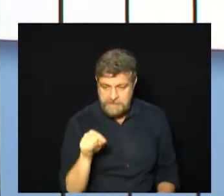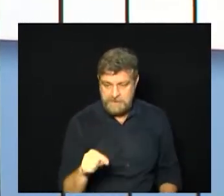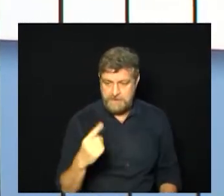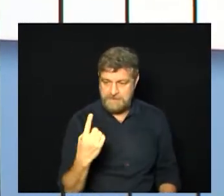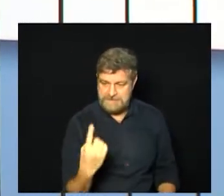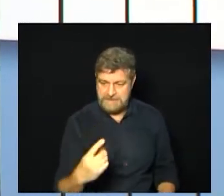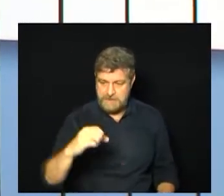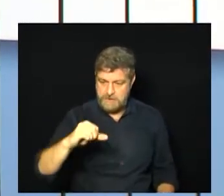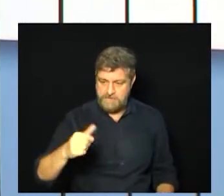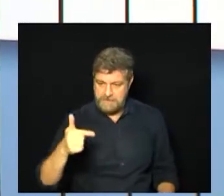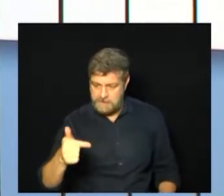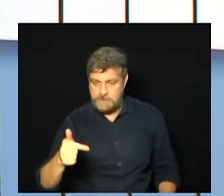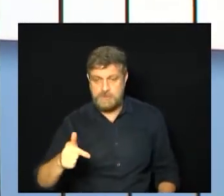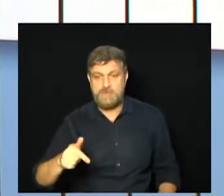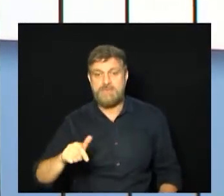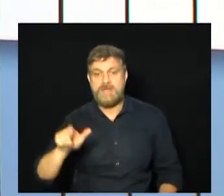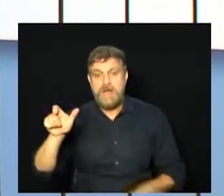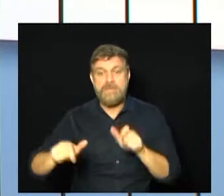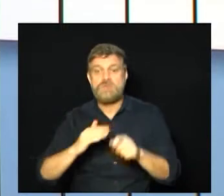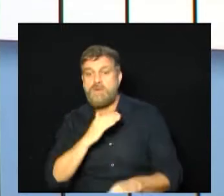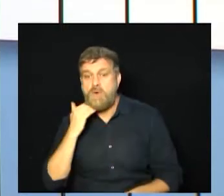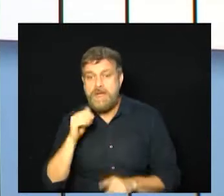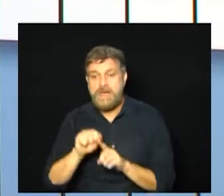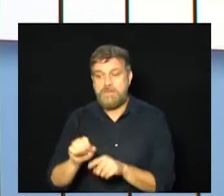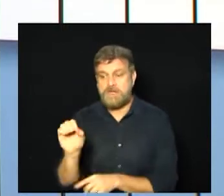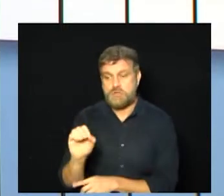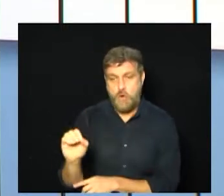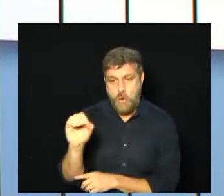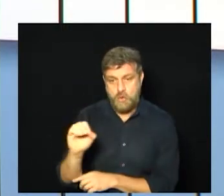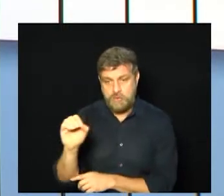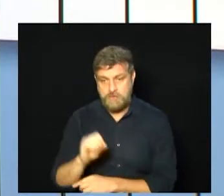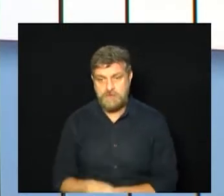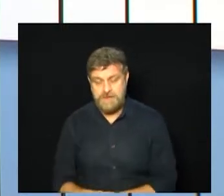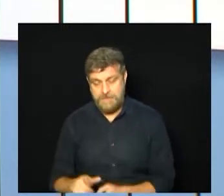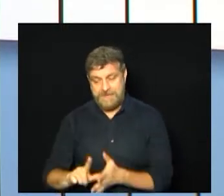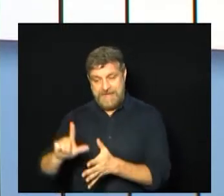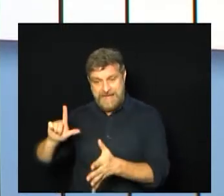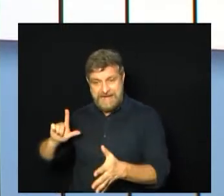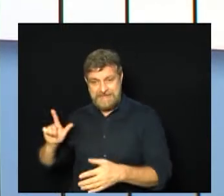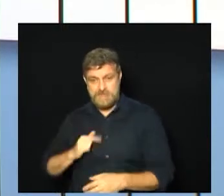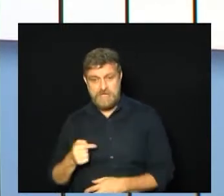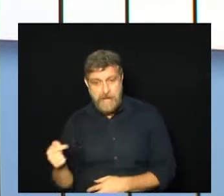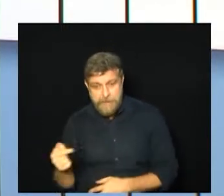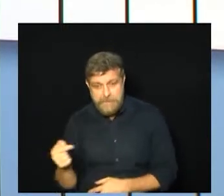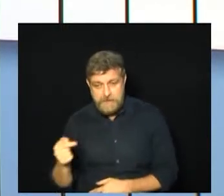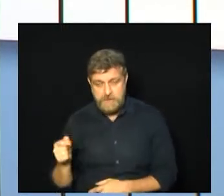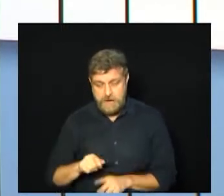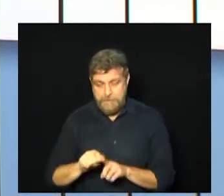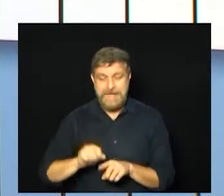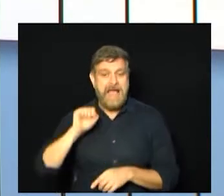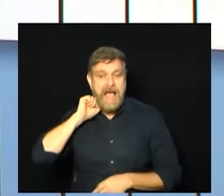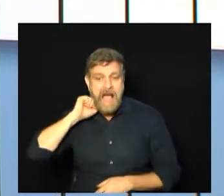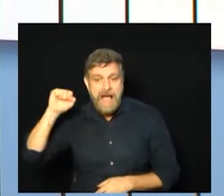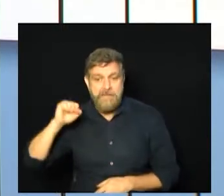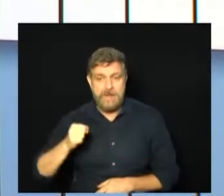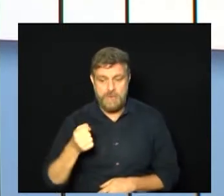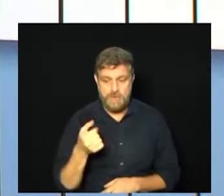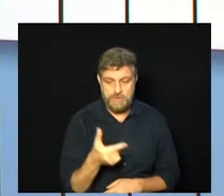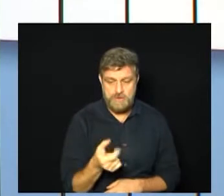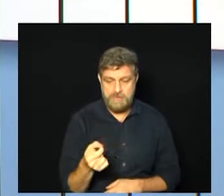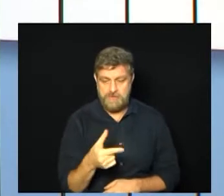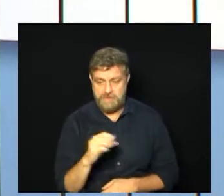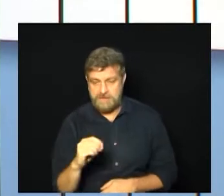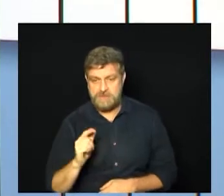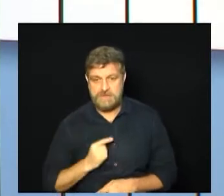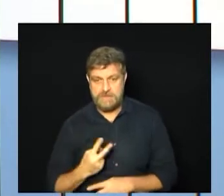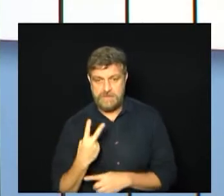2.192 mortes em São Paulo em outubro. Antes, o menor registro tinha acontecido em abril de 2020,